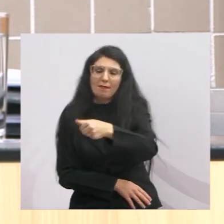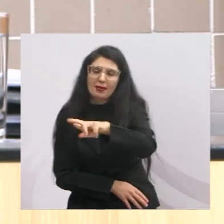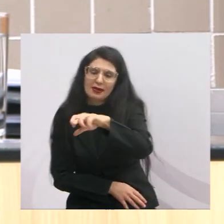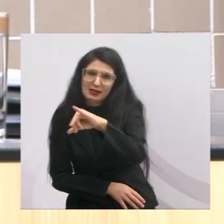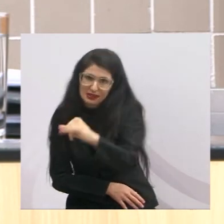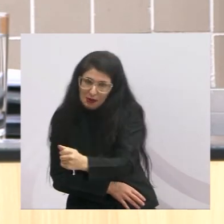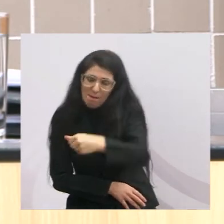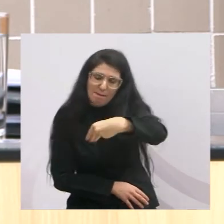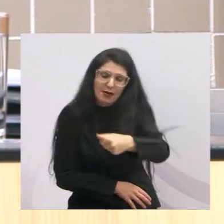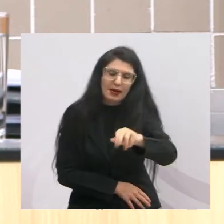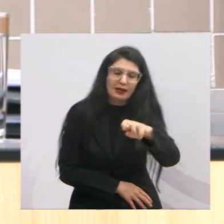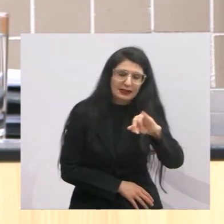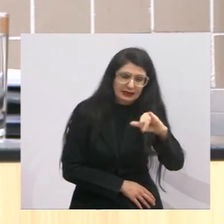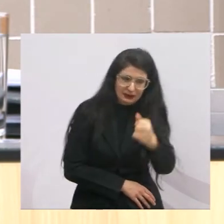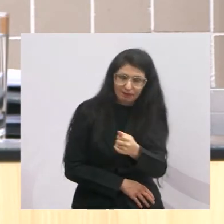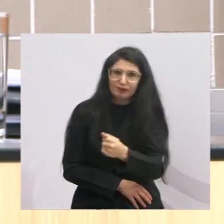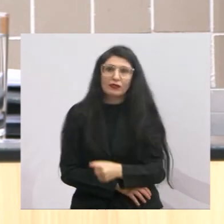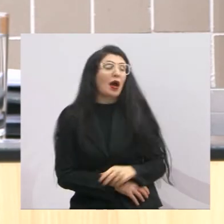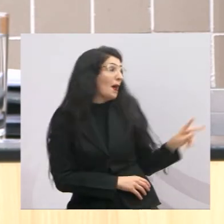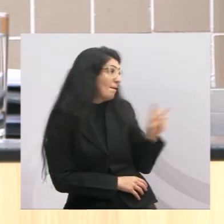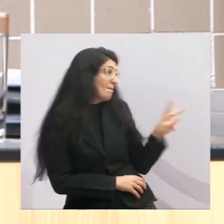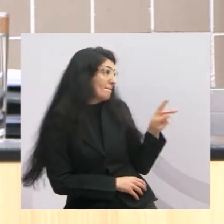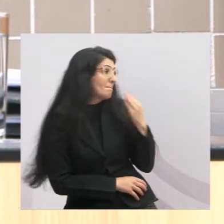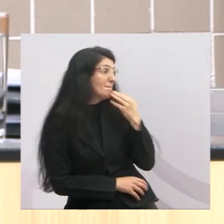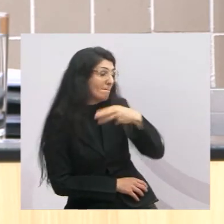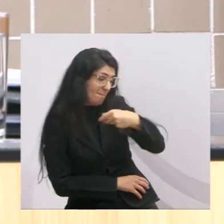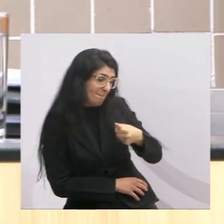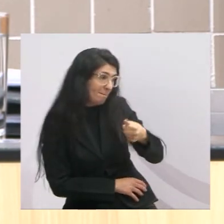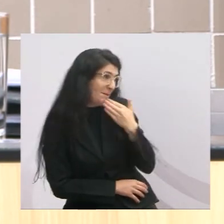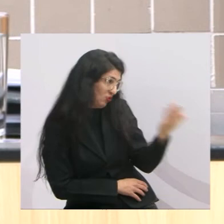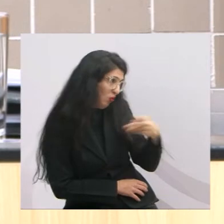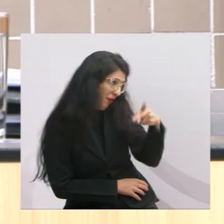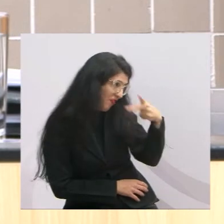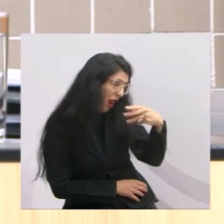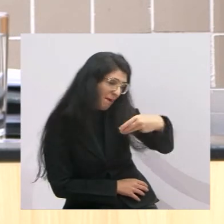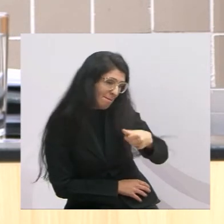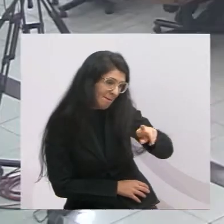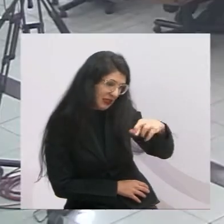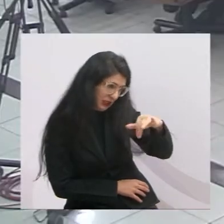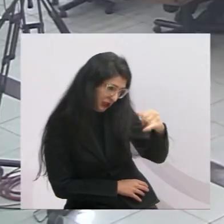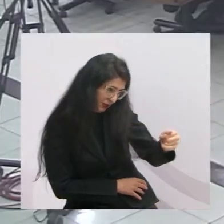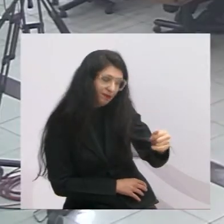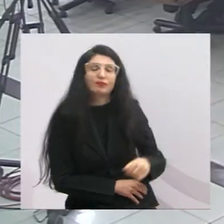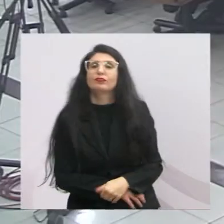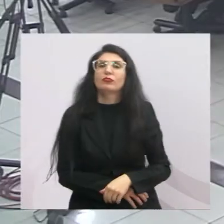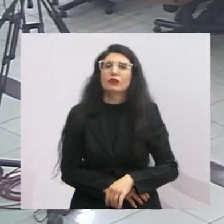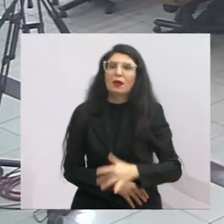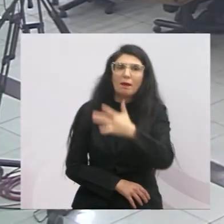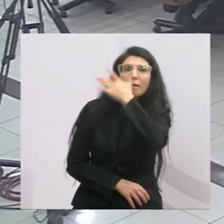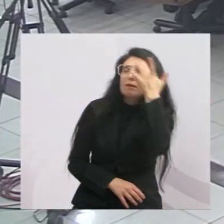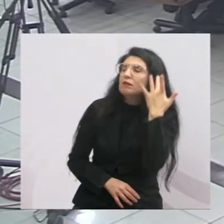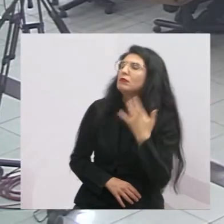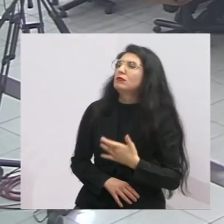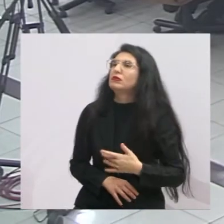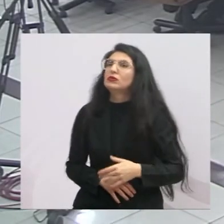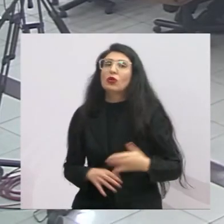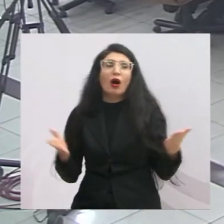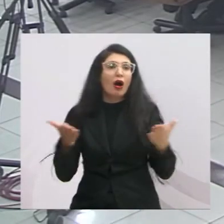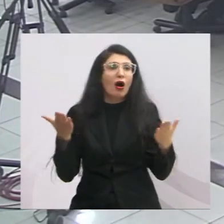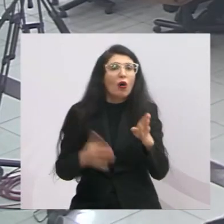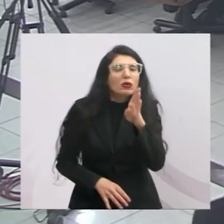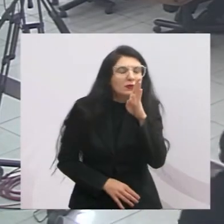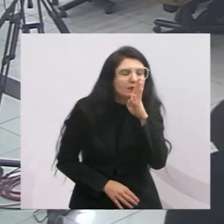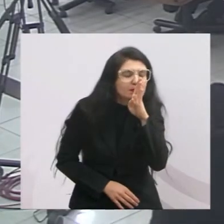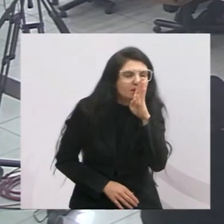Pedido de informação número 162. Este vereador, desde janeiro de 2019, vem enviando ofícios